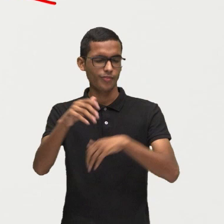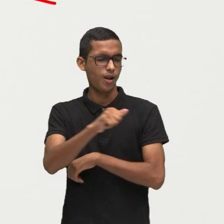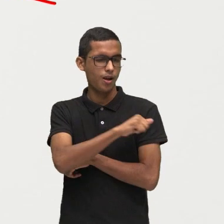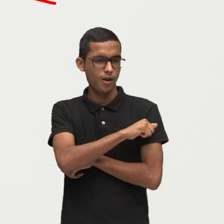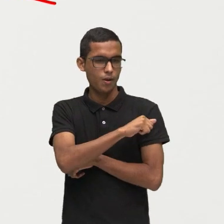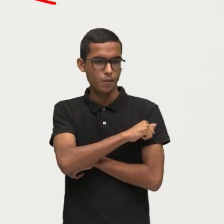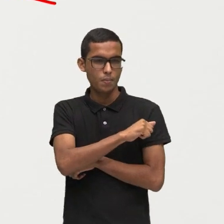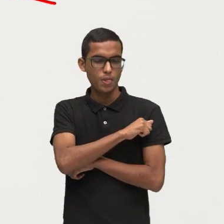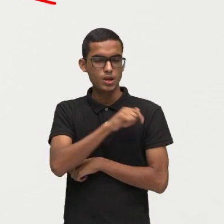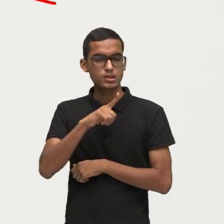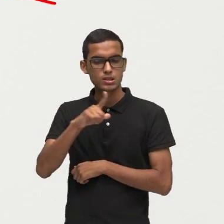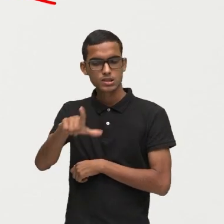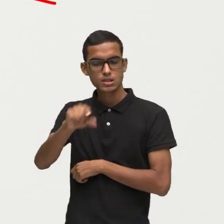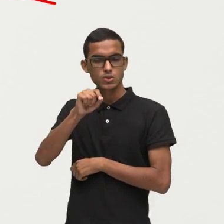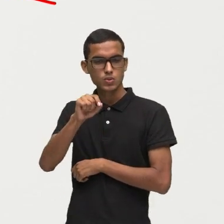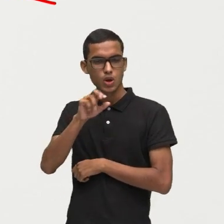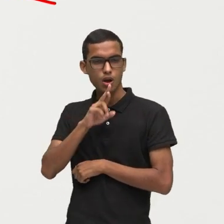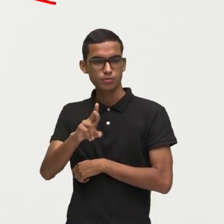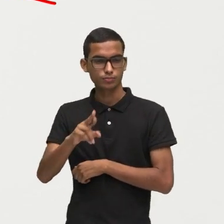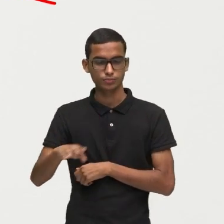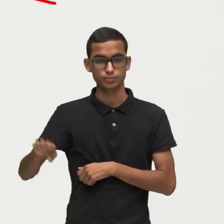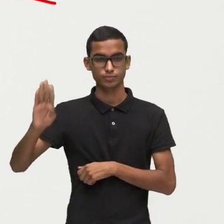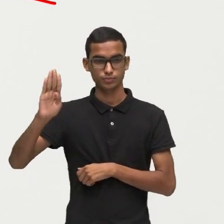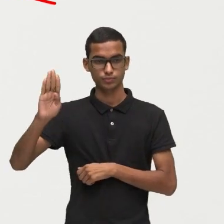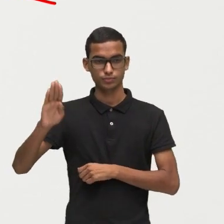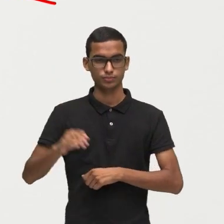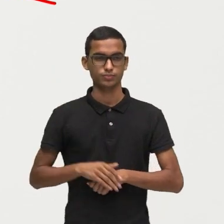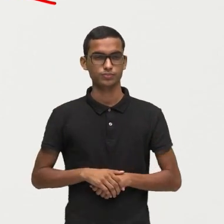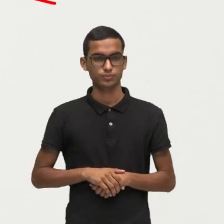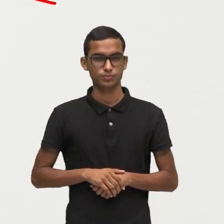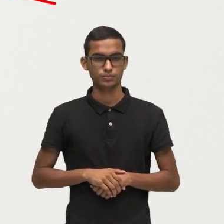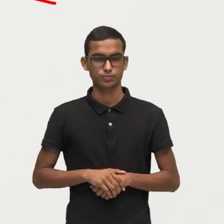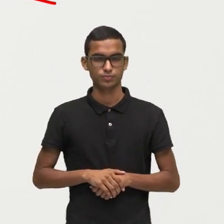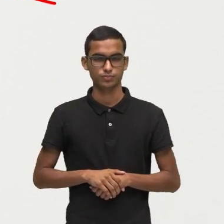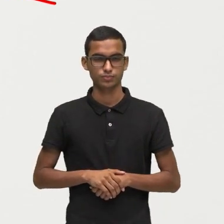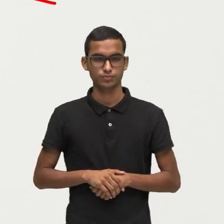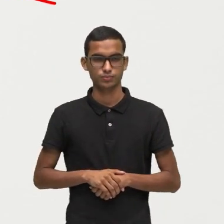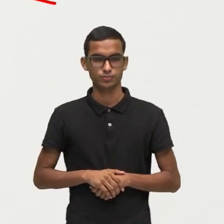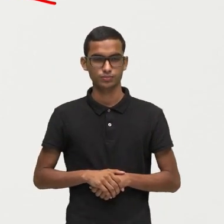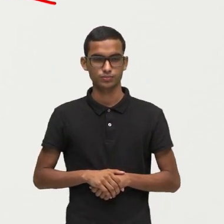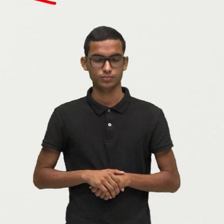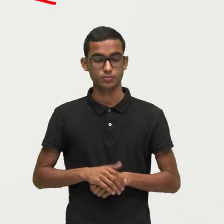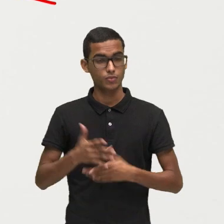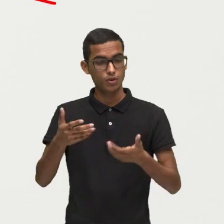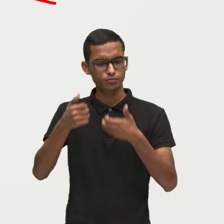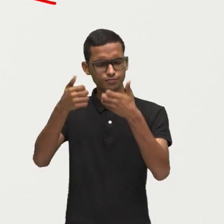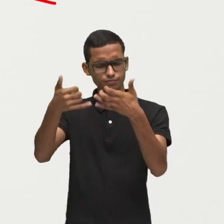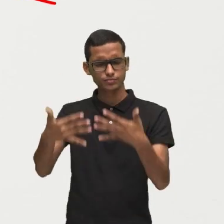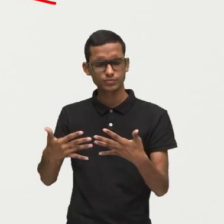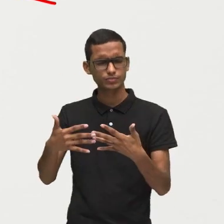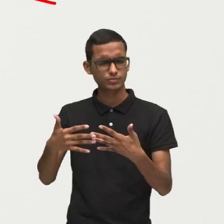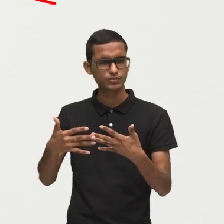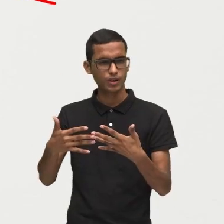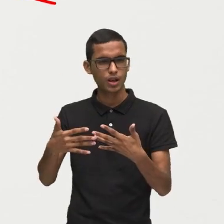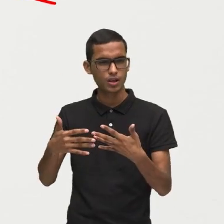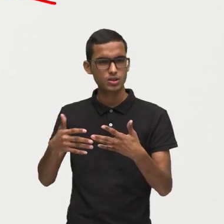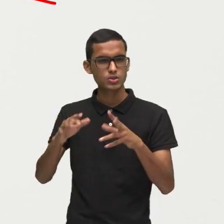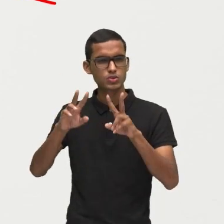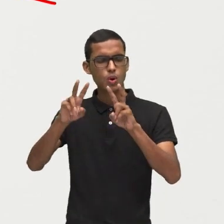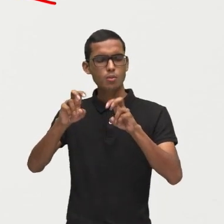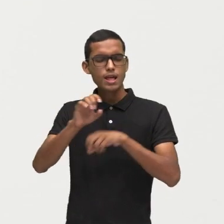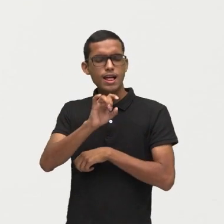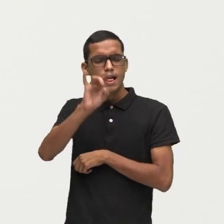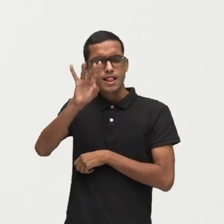que marcaram aí a alternativa B. Mas vamos esmiuçar um pouquinho mais, falar um pouquinho mais sobre cada uma